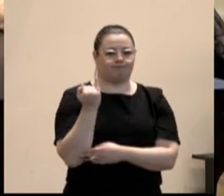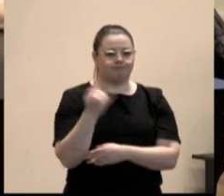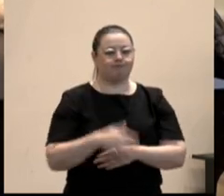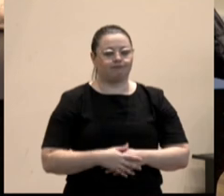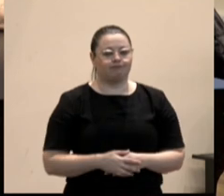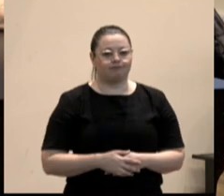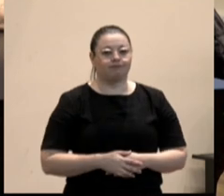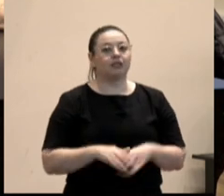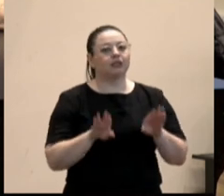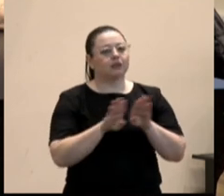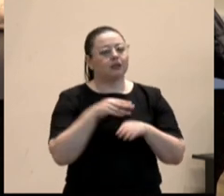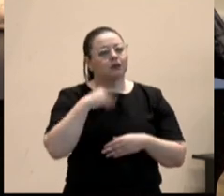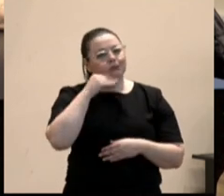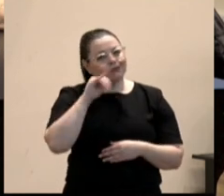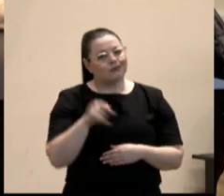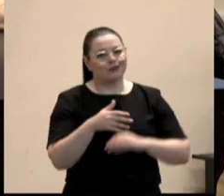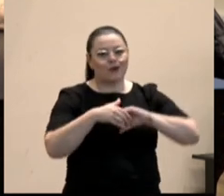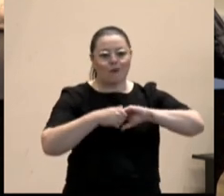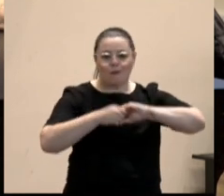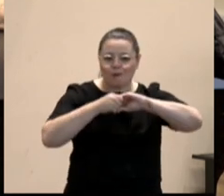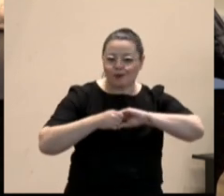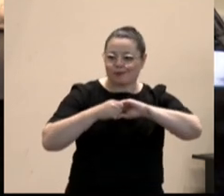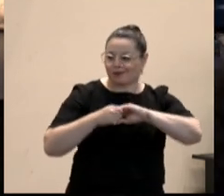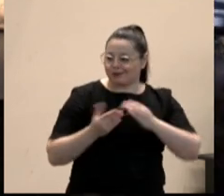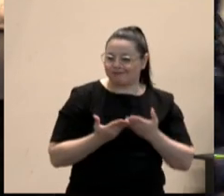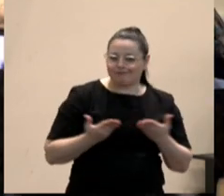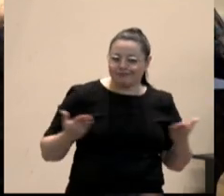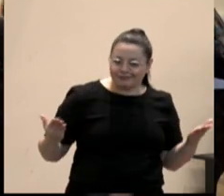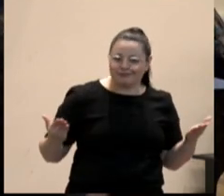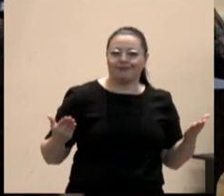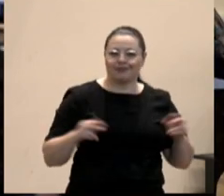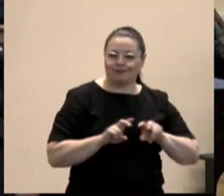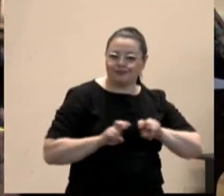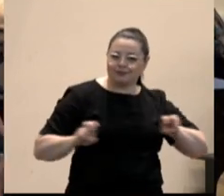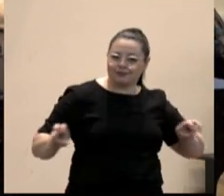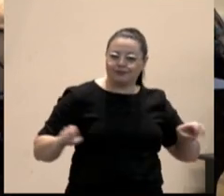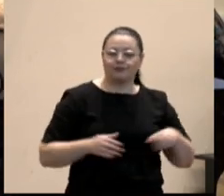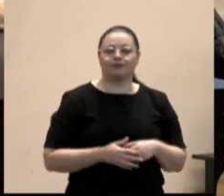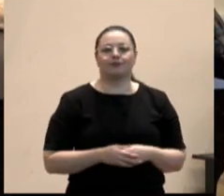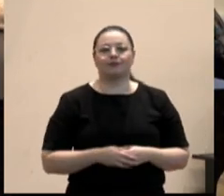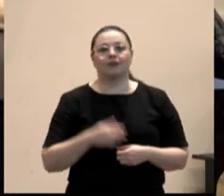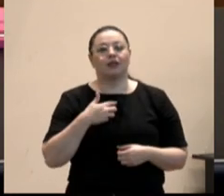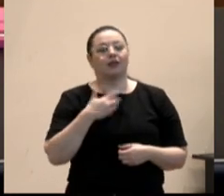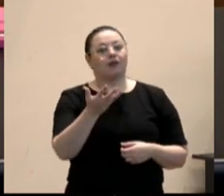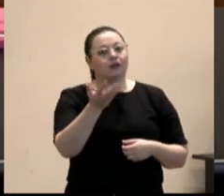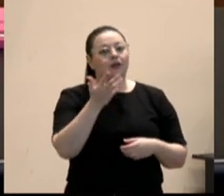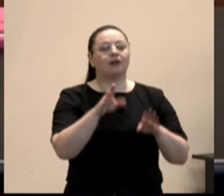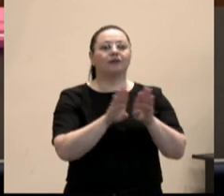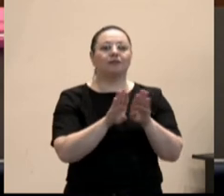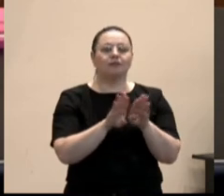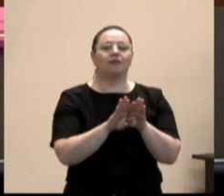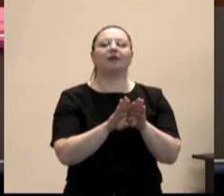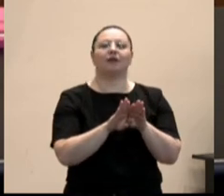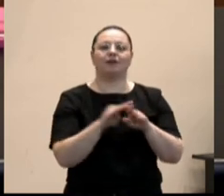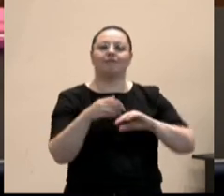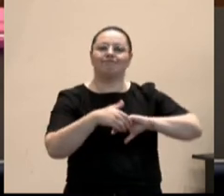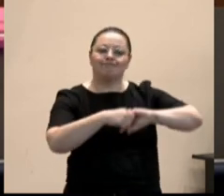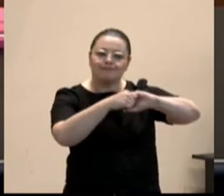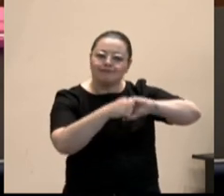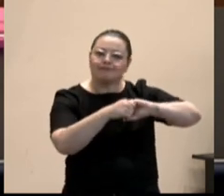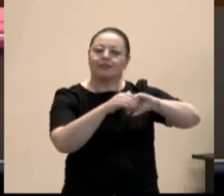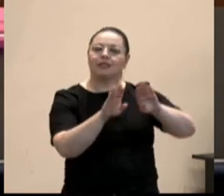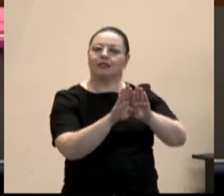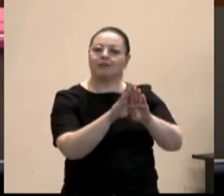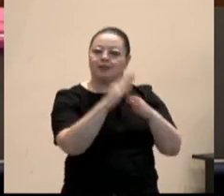eu também cumprimento meus colegas de mesa e gostaria também de cumprimentar e agradecer